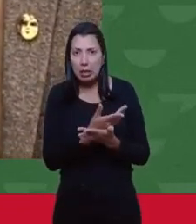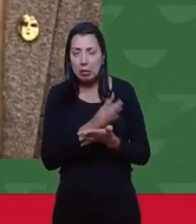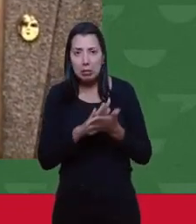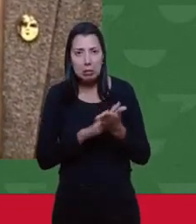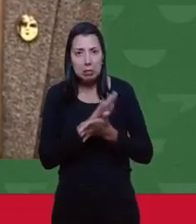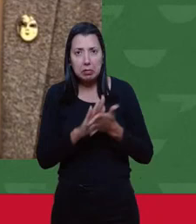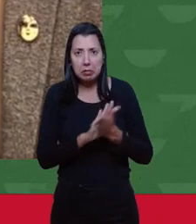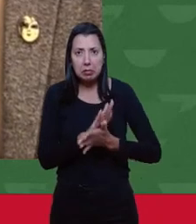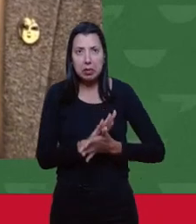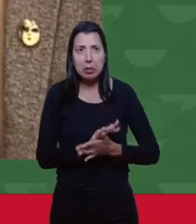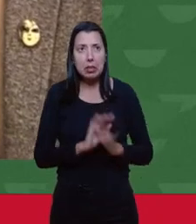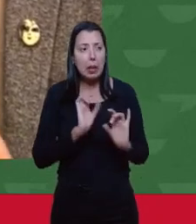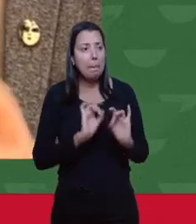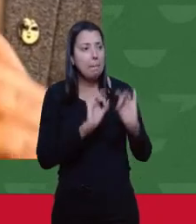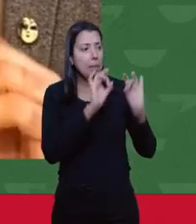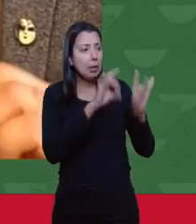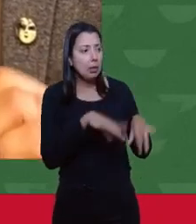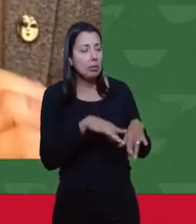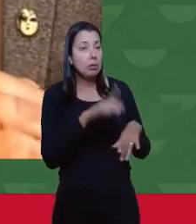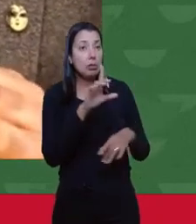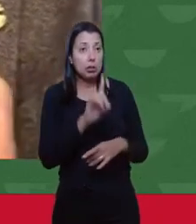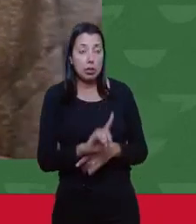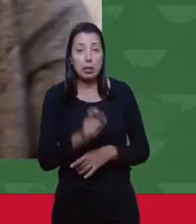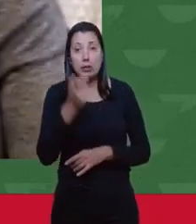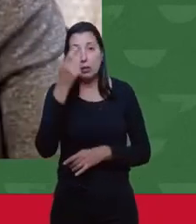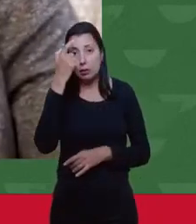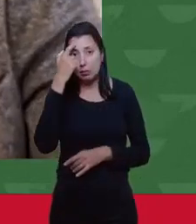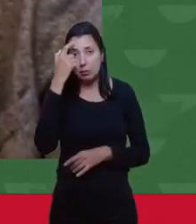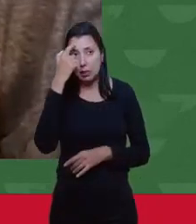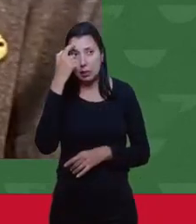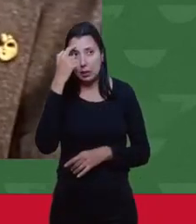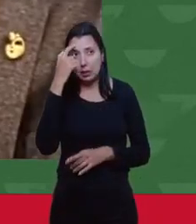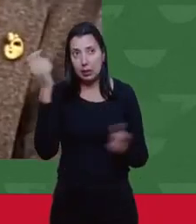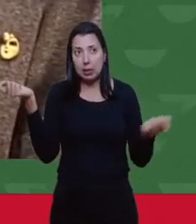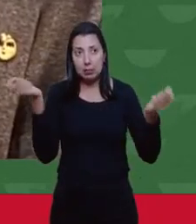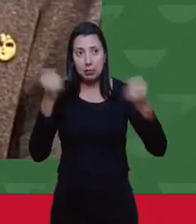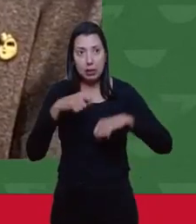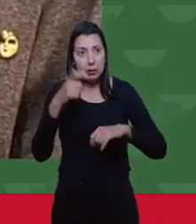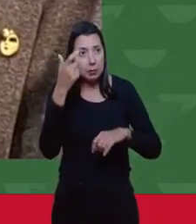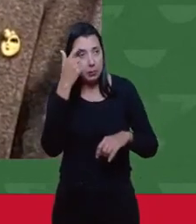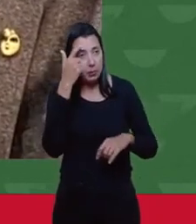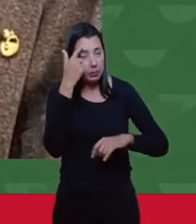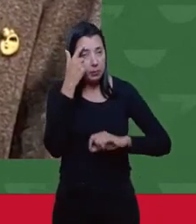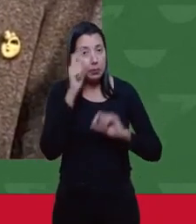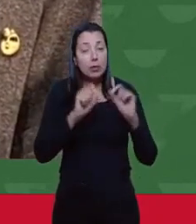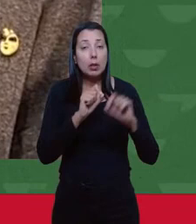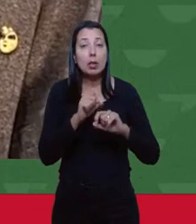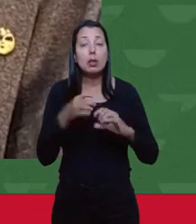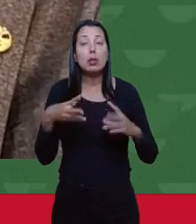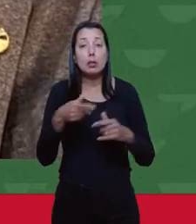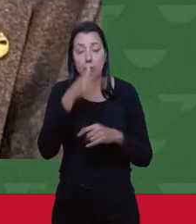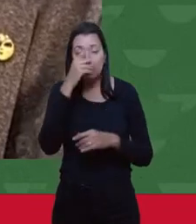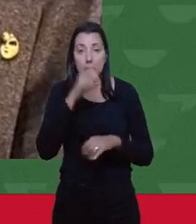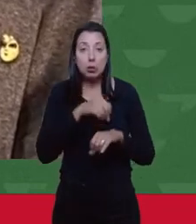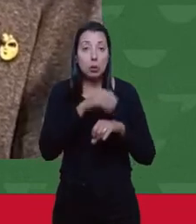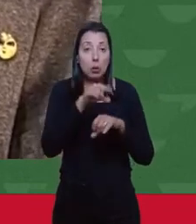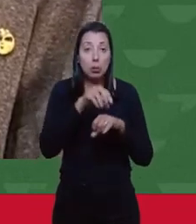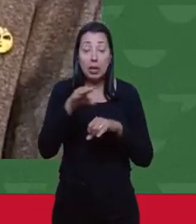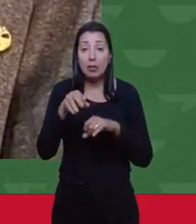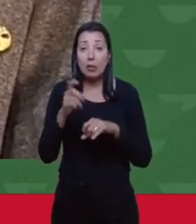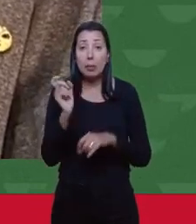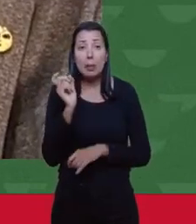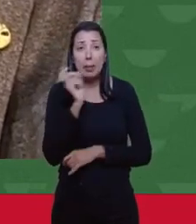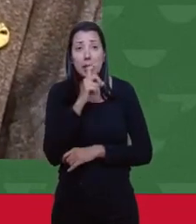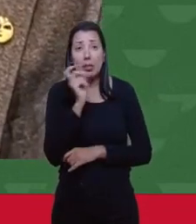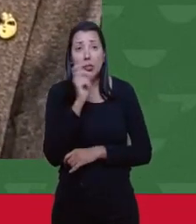mundo abandonava o direito de pensar, a capacidade de pensar, no momento em que todo mundo compartilhava uma